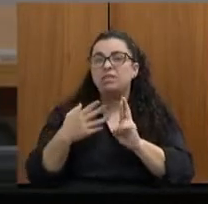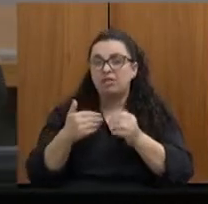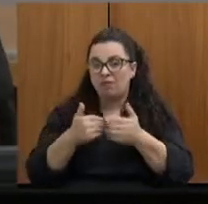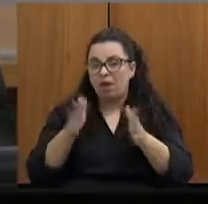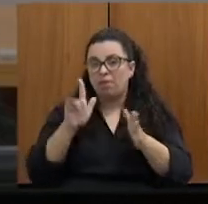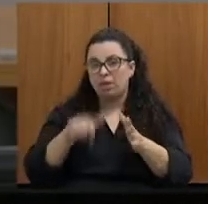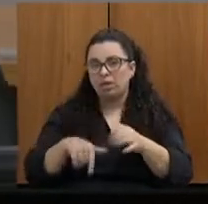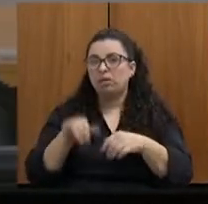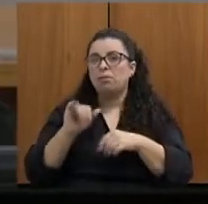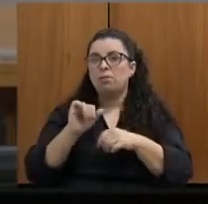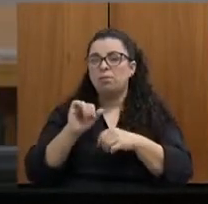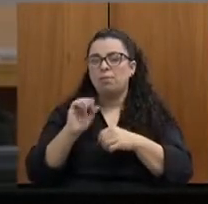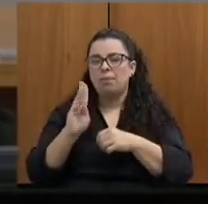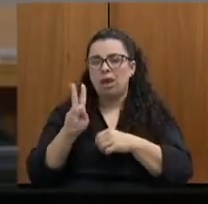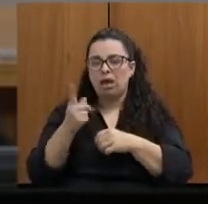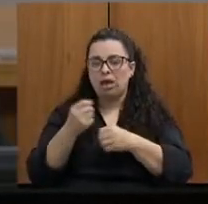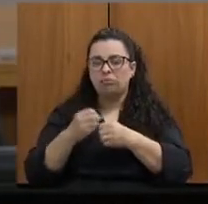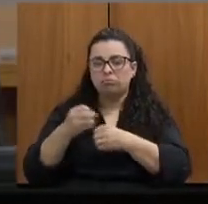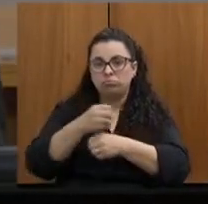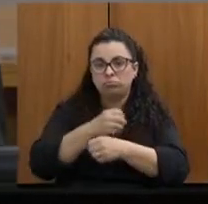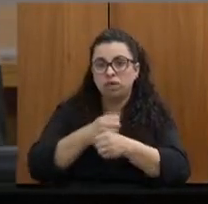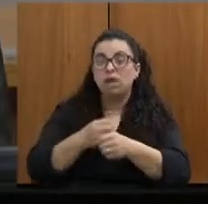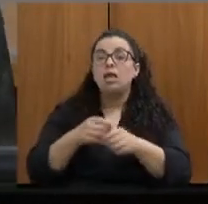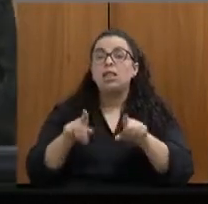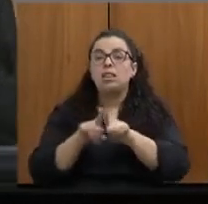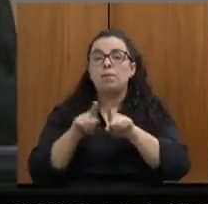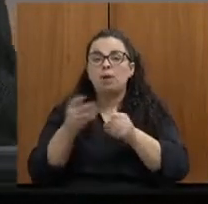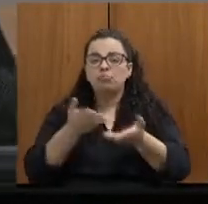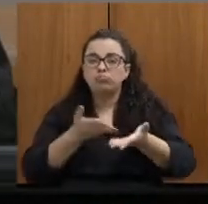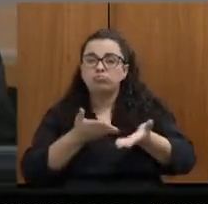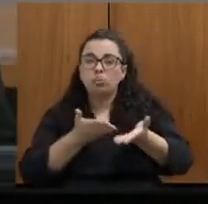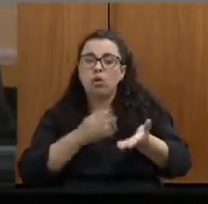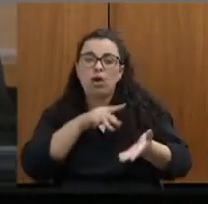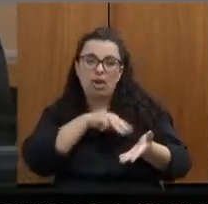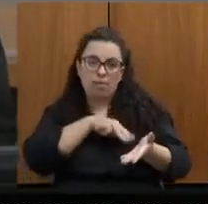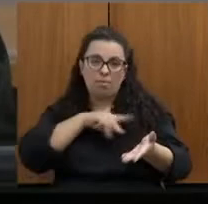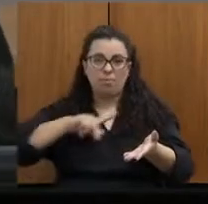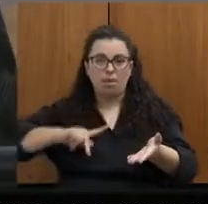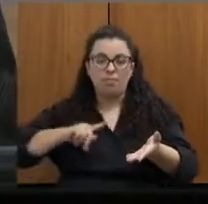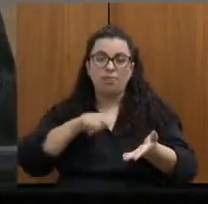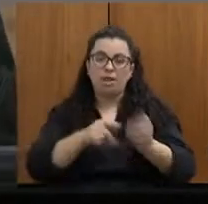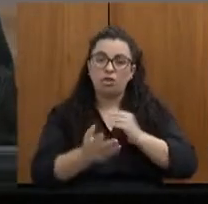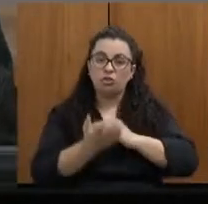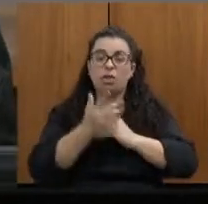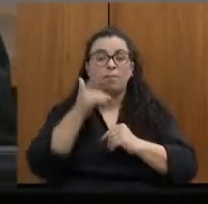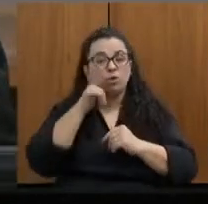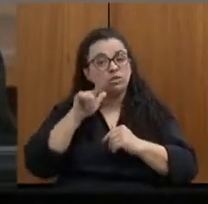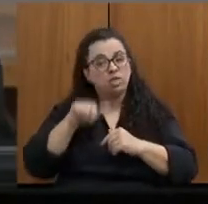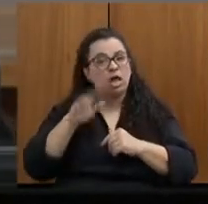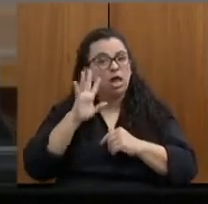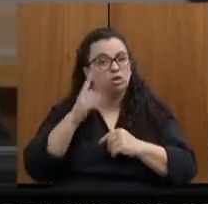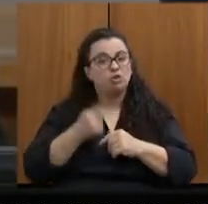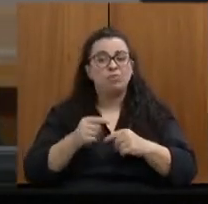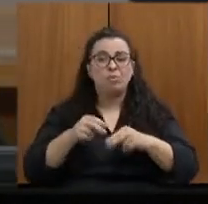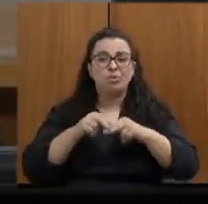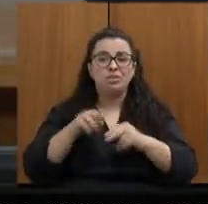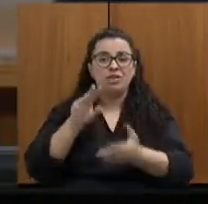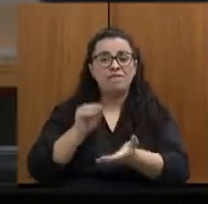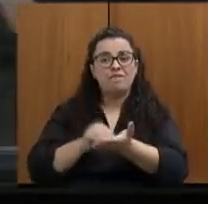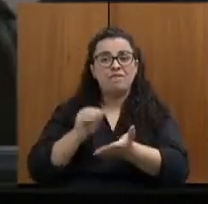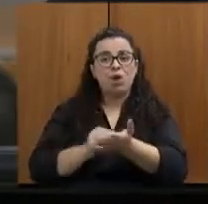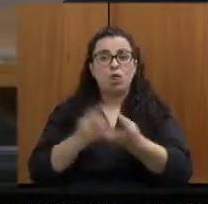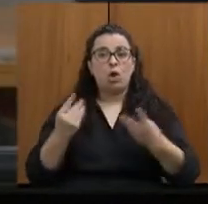MP para ver se eles nos entram nos apoiando também, para a gente resolver esse problema. porque sem essa qualificação